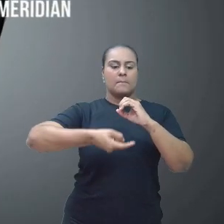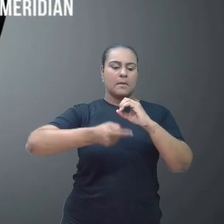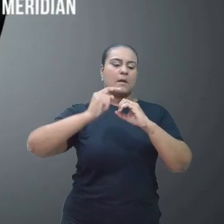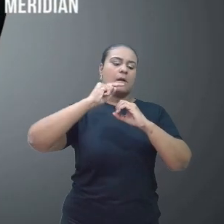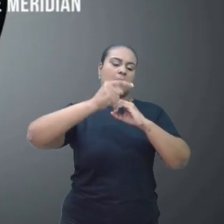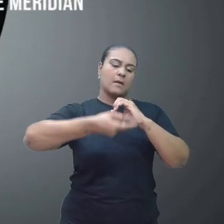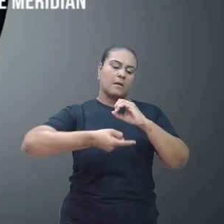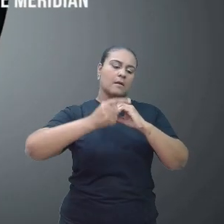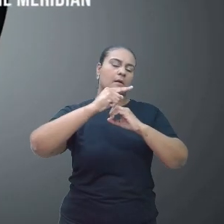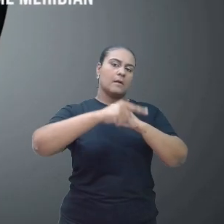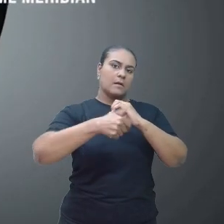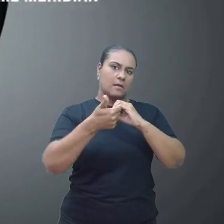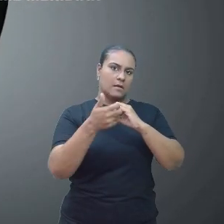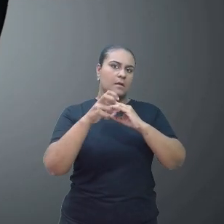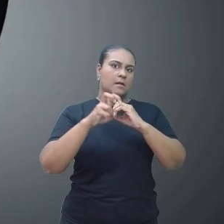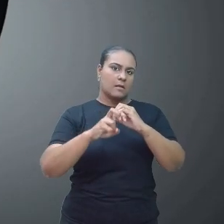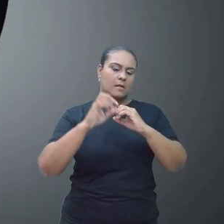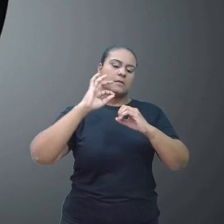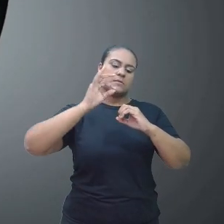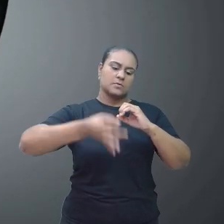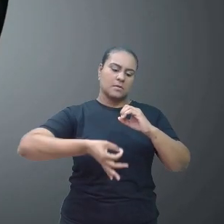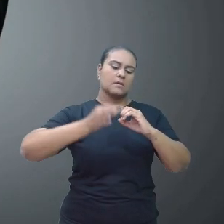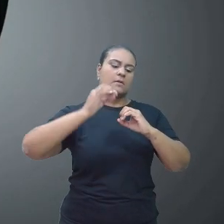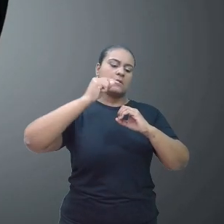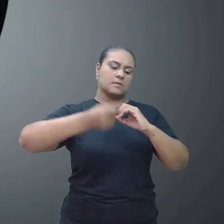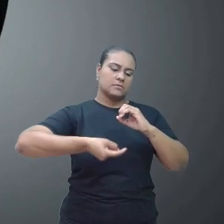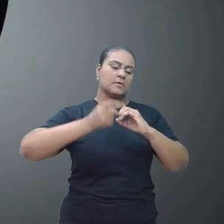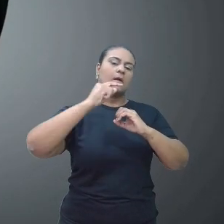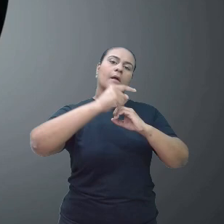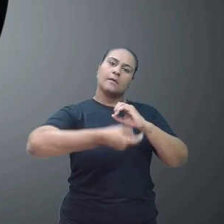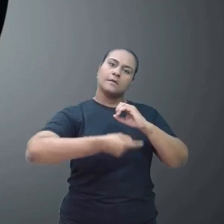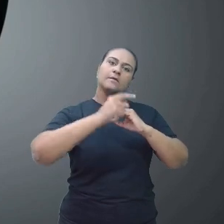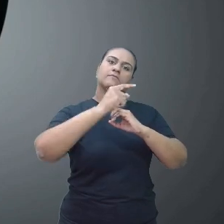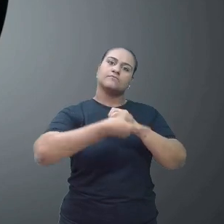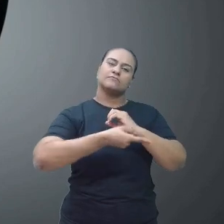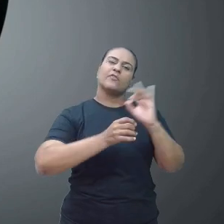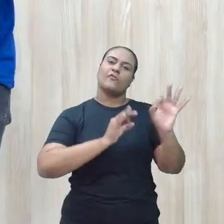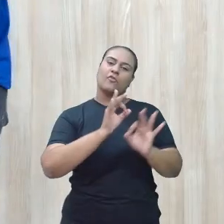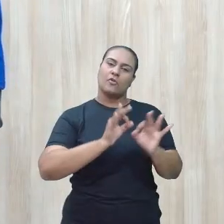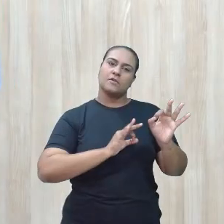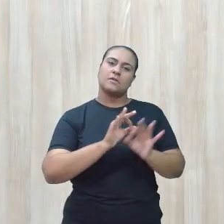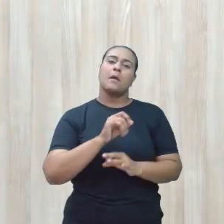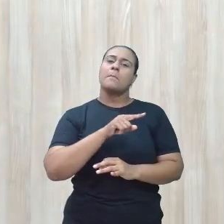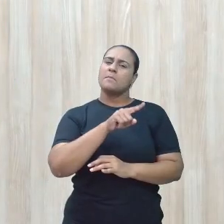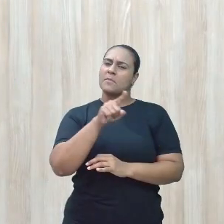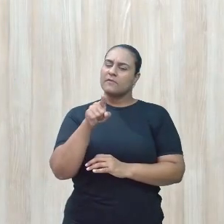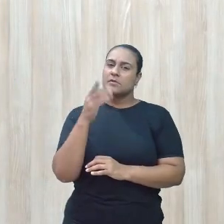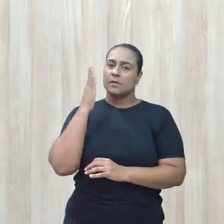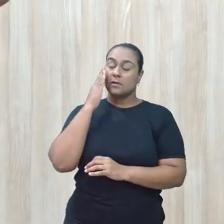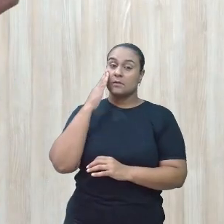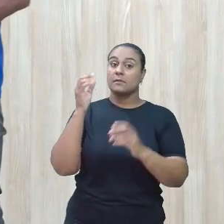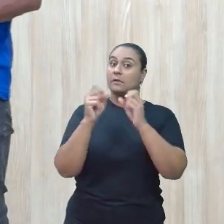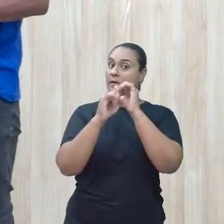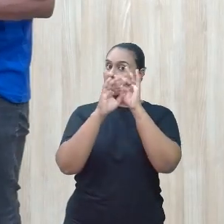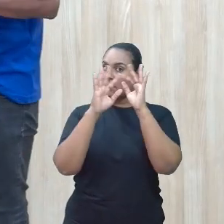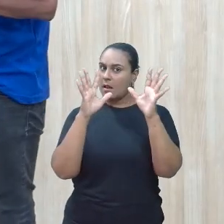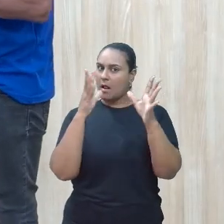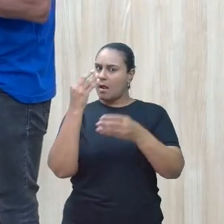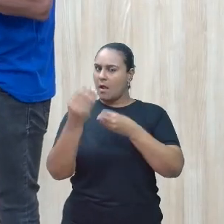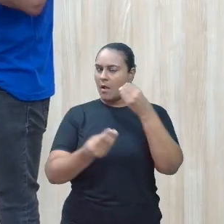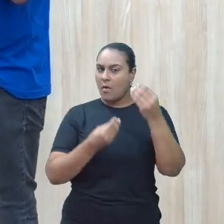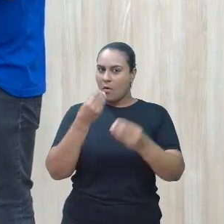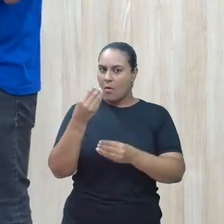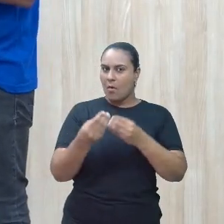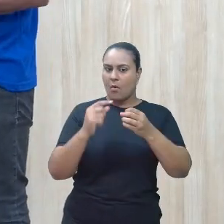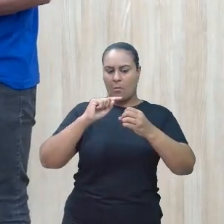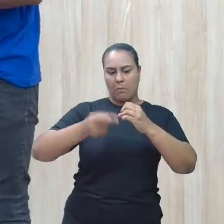em 15, e em 15, e em 15, e aí eles vão dividindo isso aí, tá bom? Só para que vocês possam ter essa noção de como foi